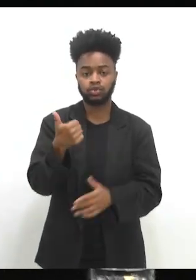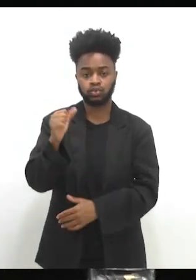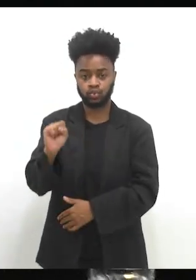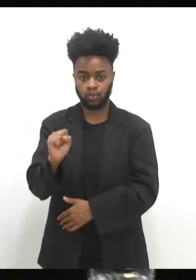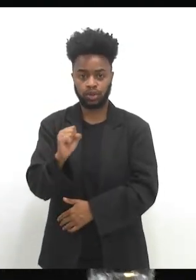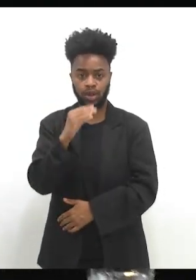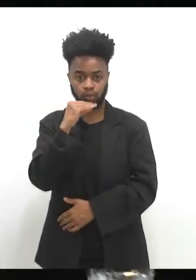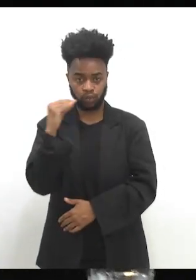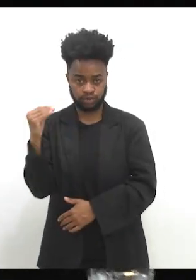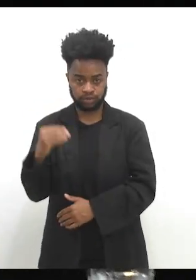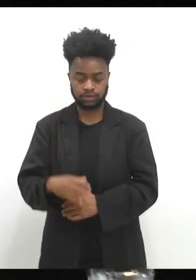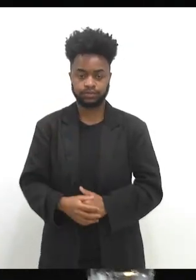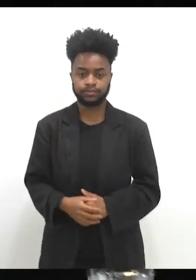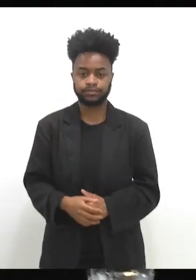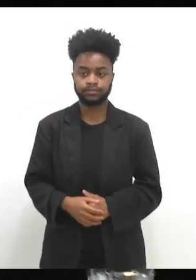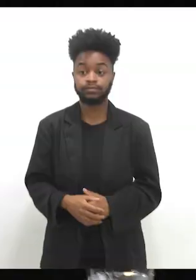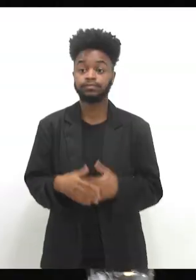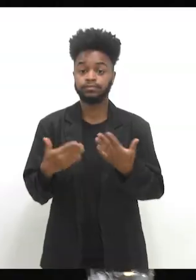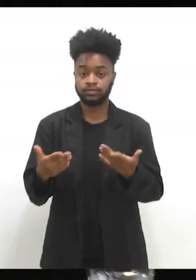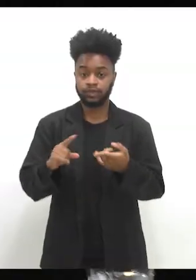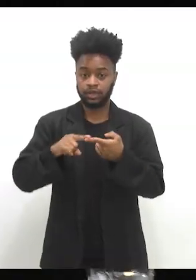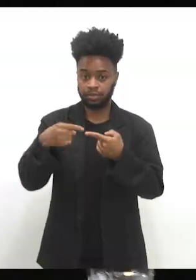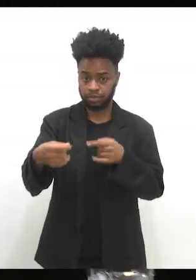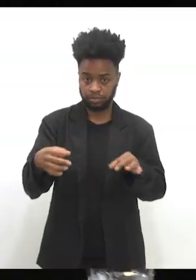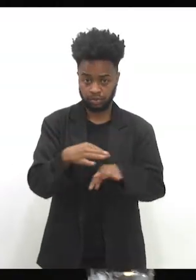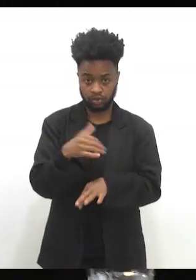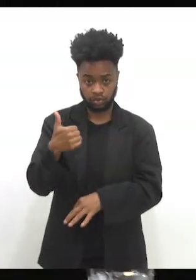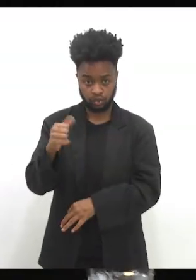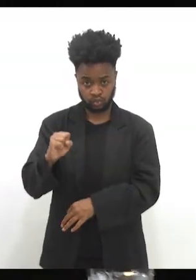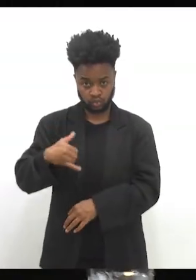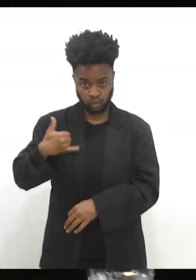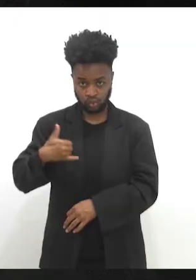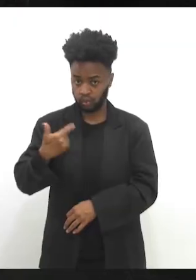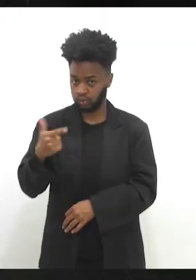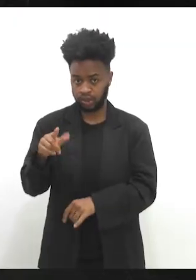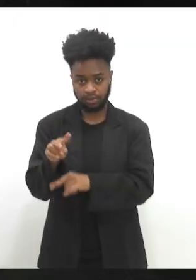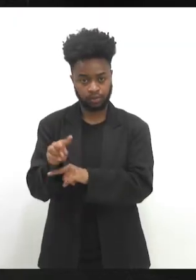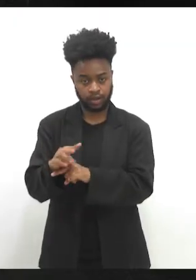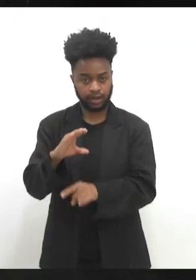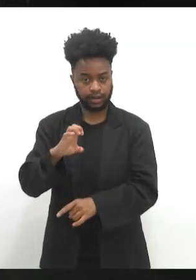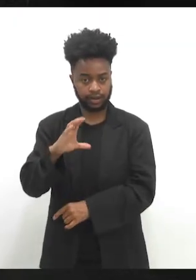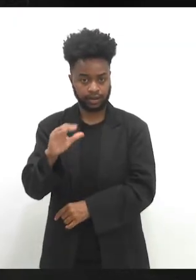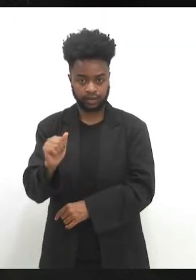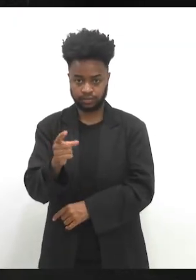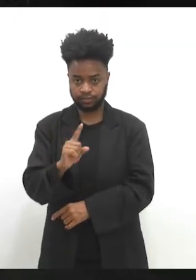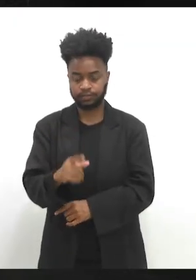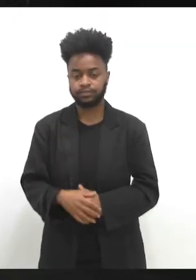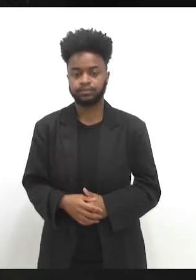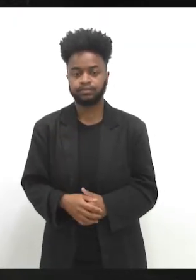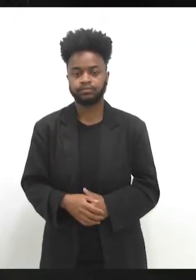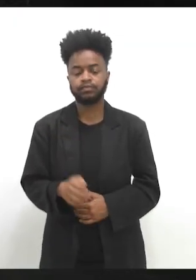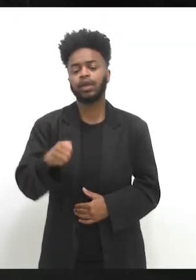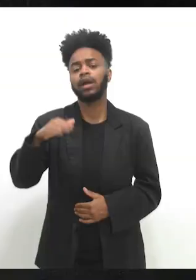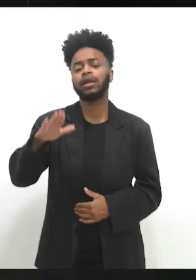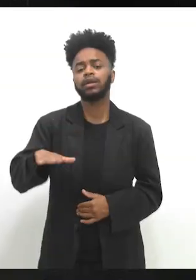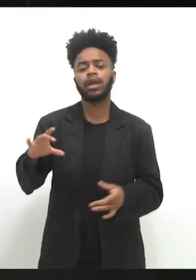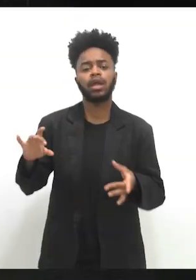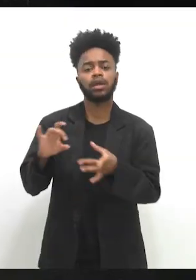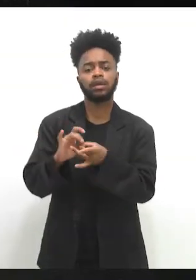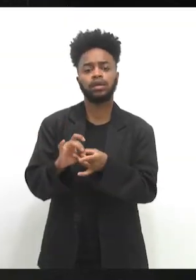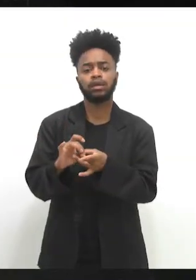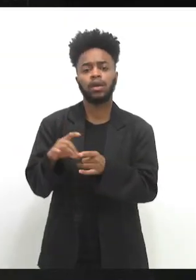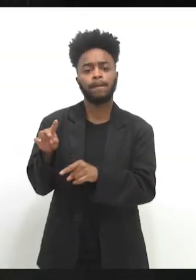são adolescentes, né? Aí 18 anos completos já não tem mais a proteção do ECA. E quem é que está